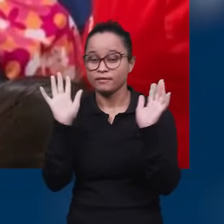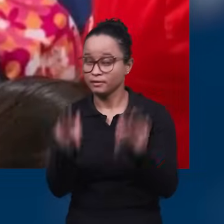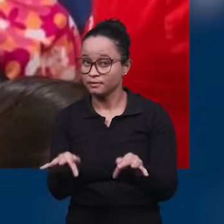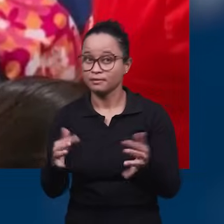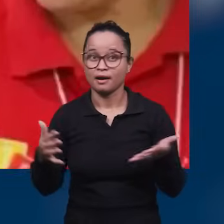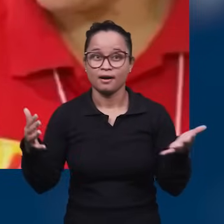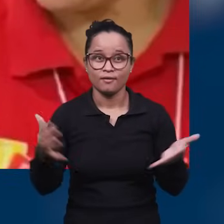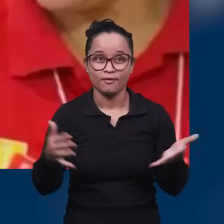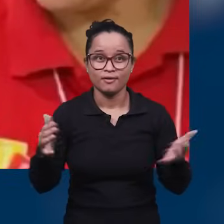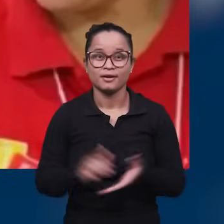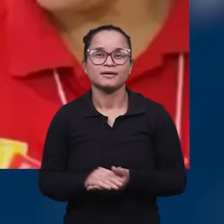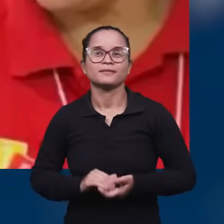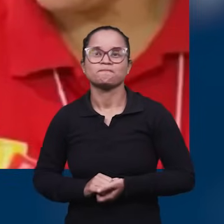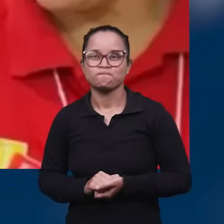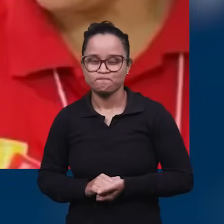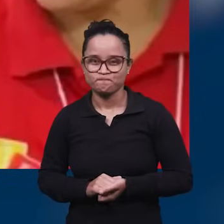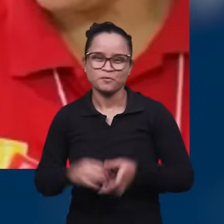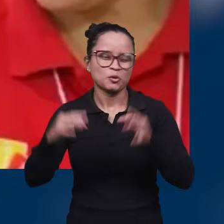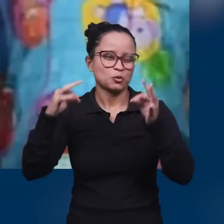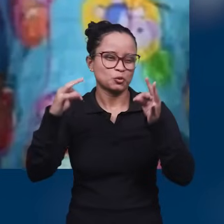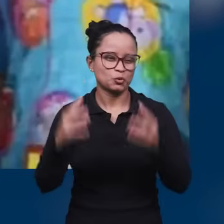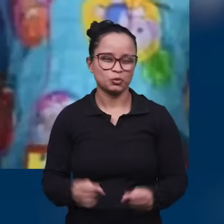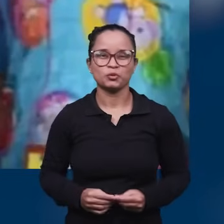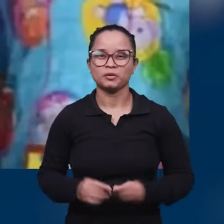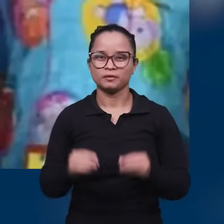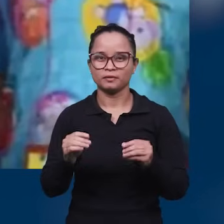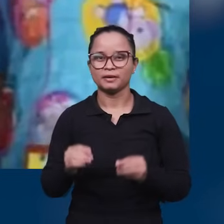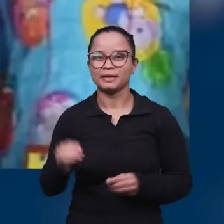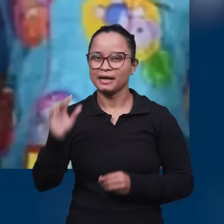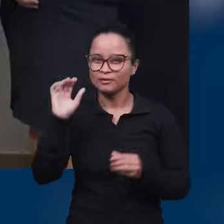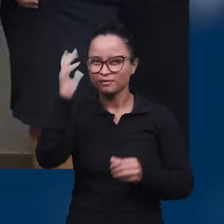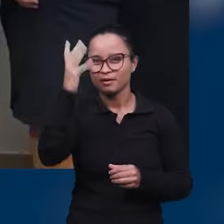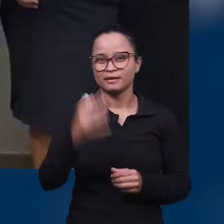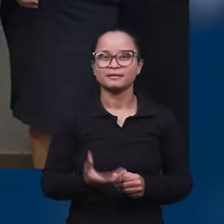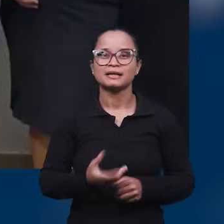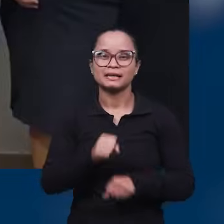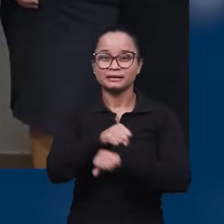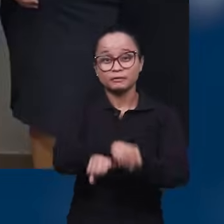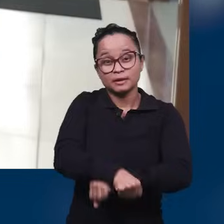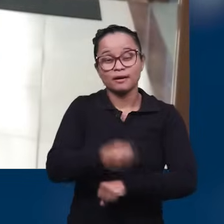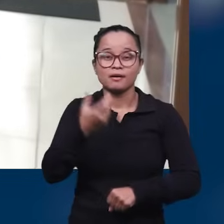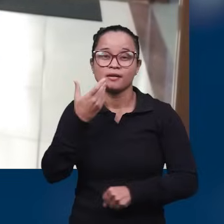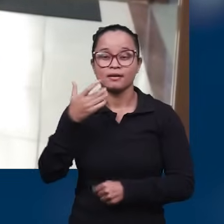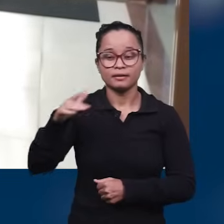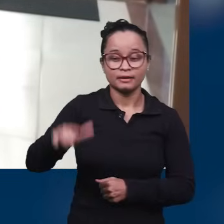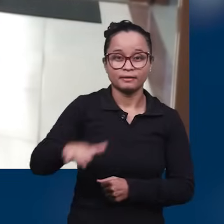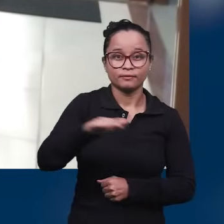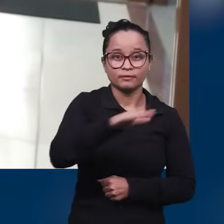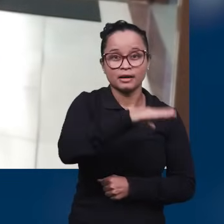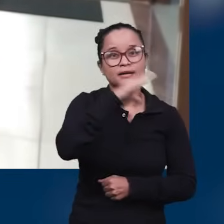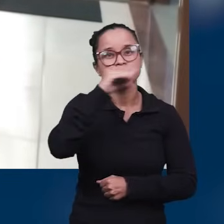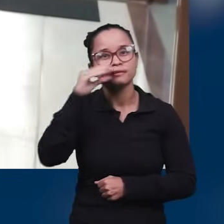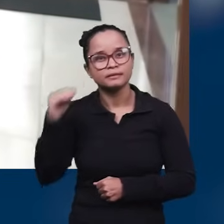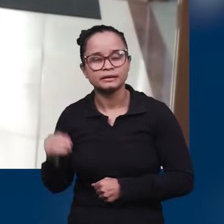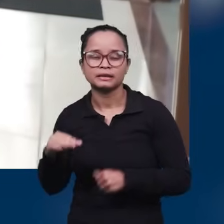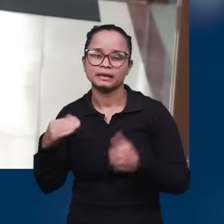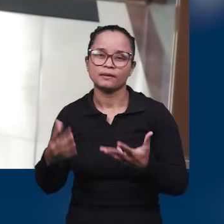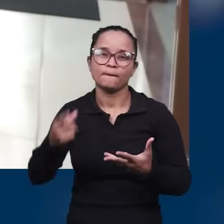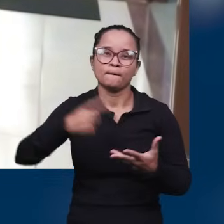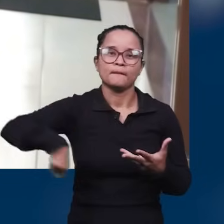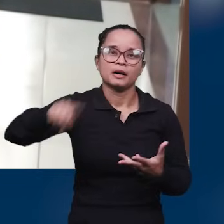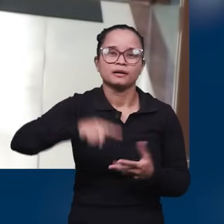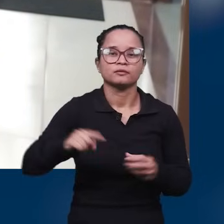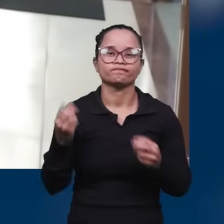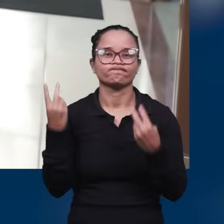crianças, onde foi, assim, para nós, uma grande vitória. E temos experiências já